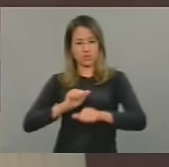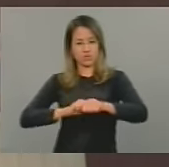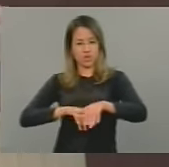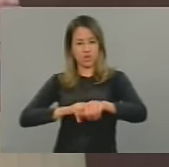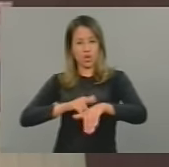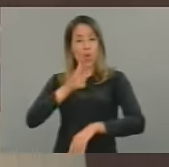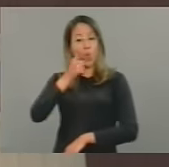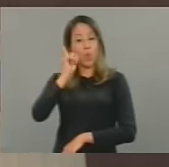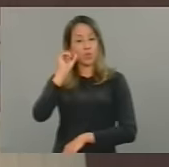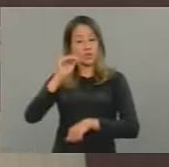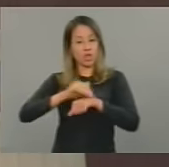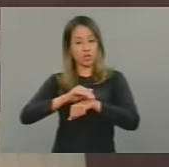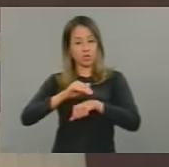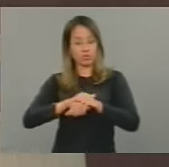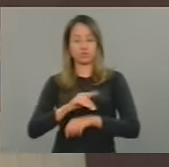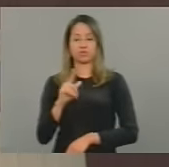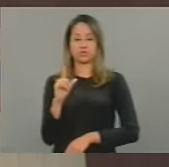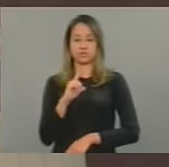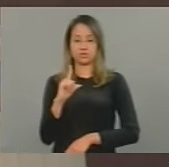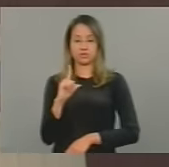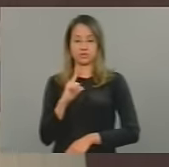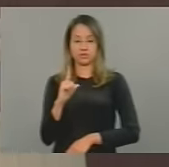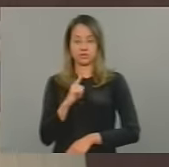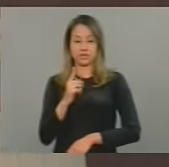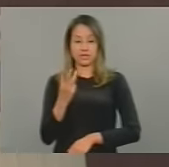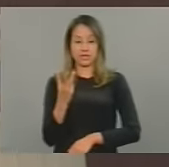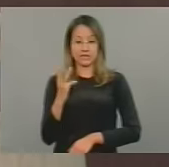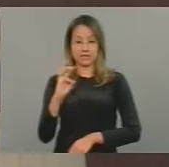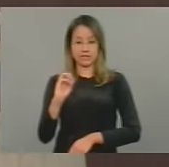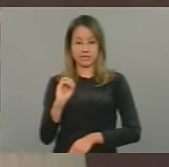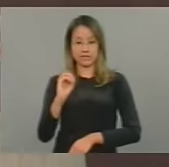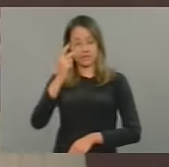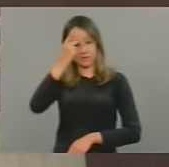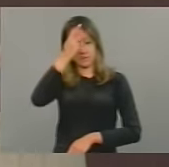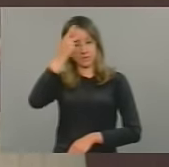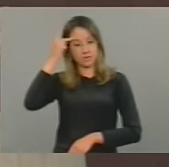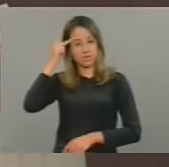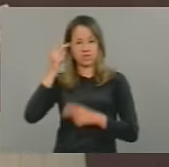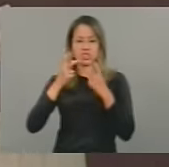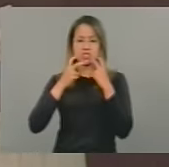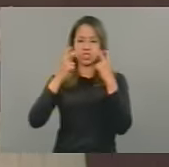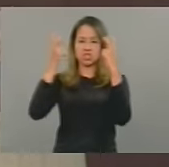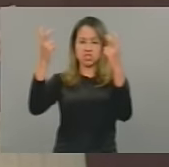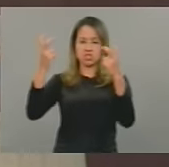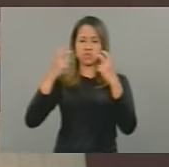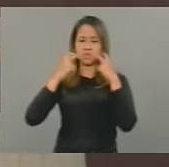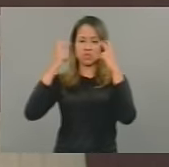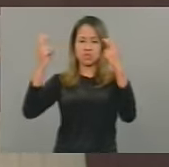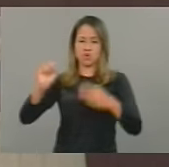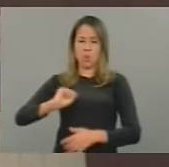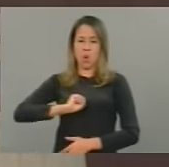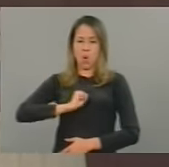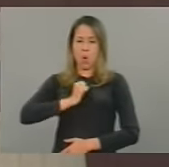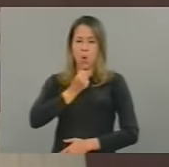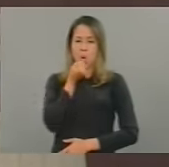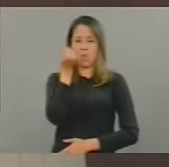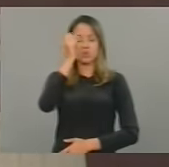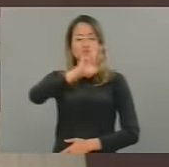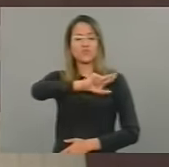noite, uma claque com aproximadamente 30 reacionários, bradando gritos de ódio e diversos